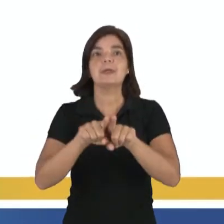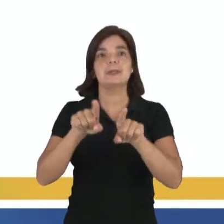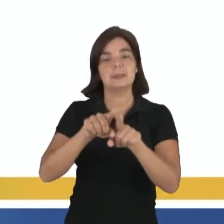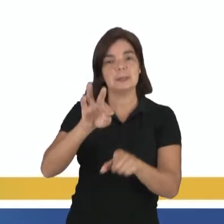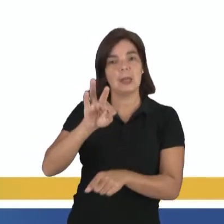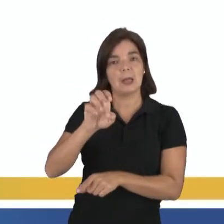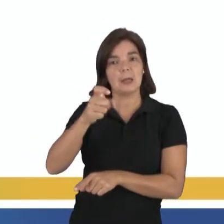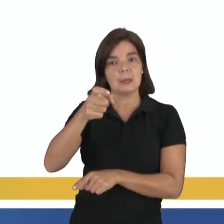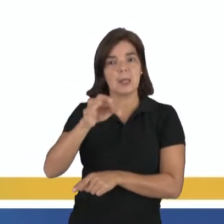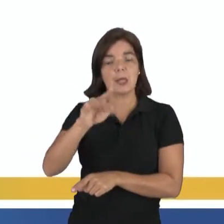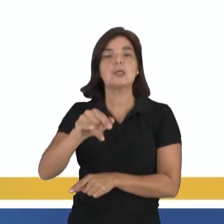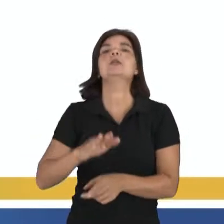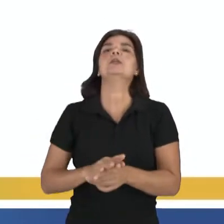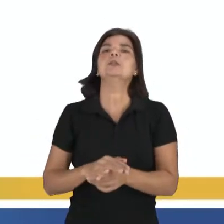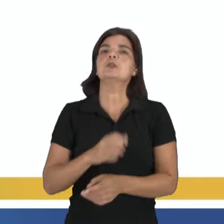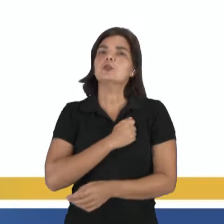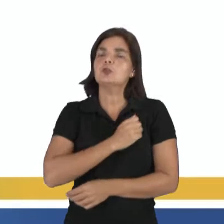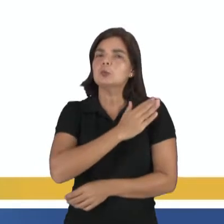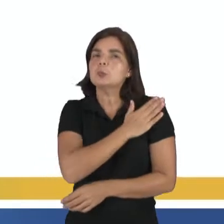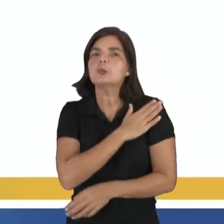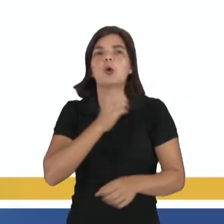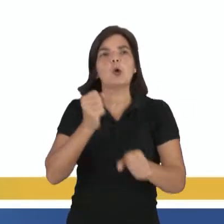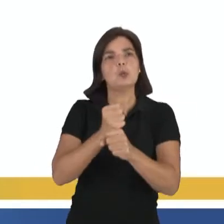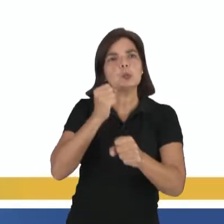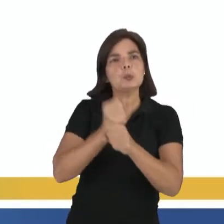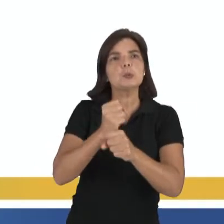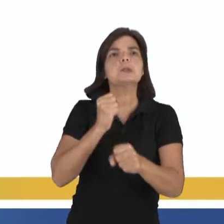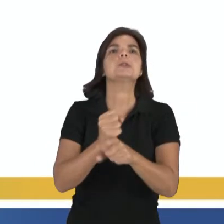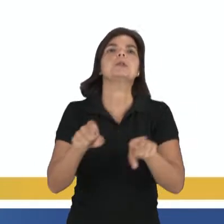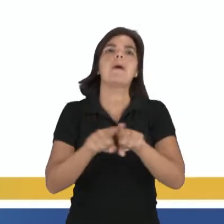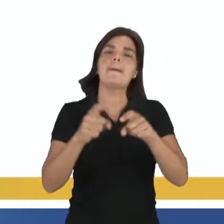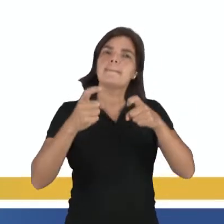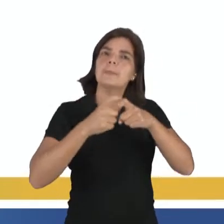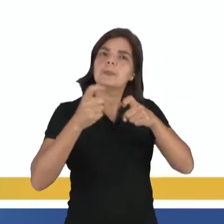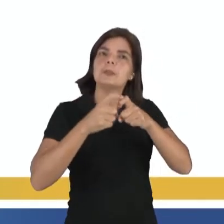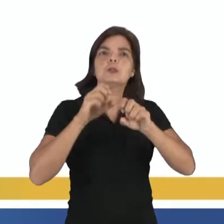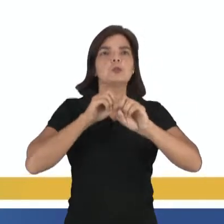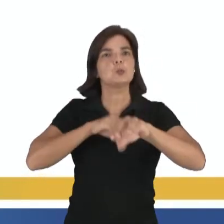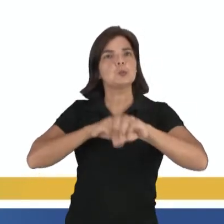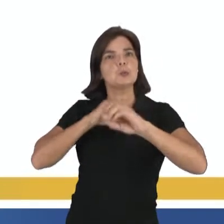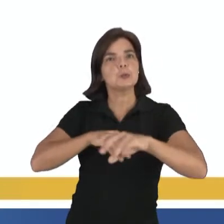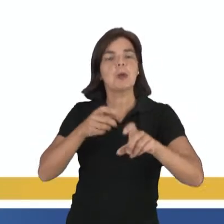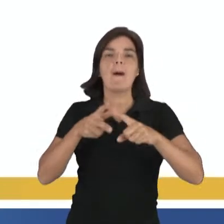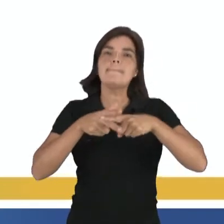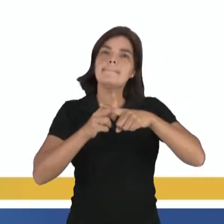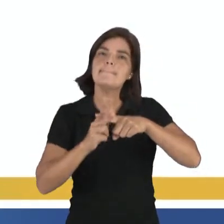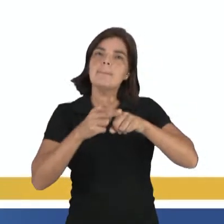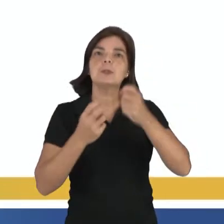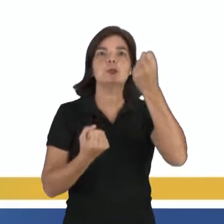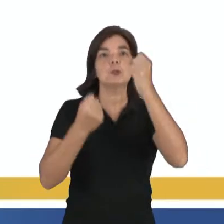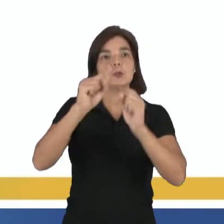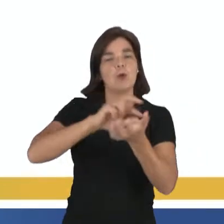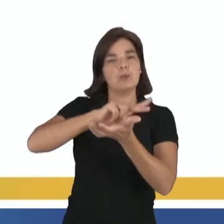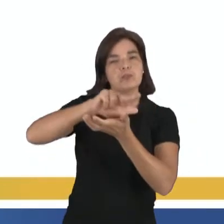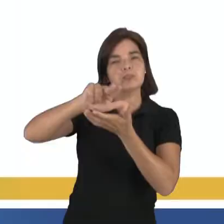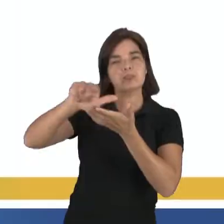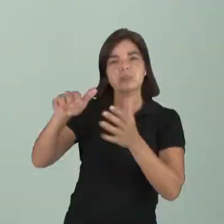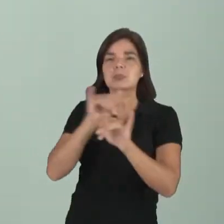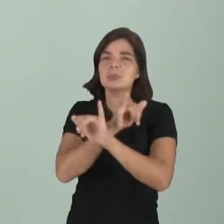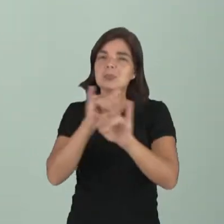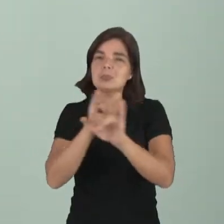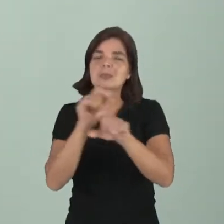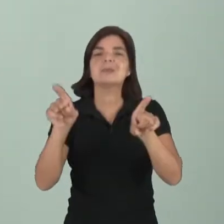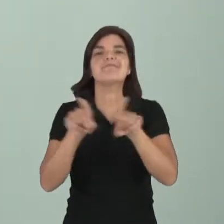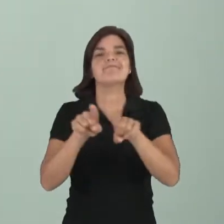a de construção, militar, medicinal, educacional, mecânica, industrial, da informação e entre outras. Então, são